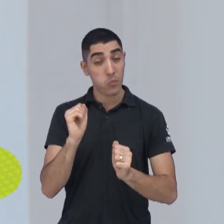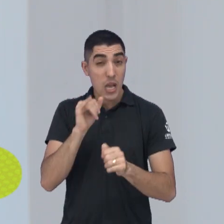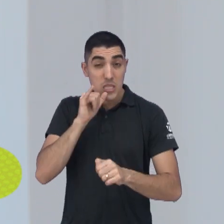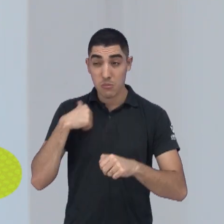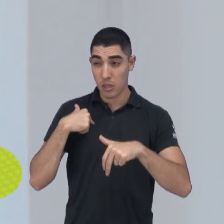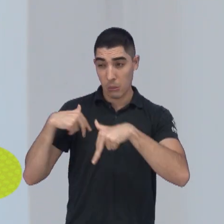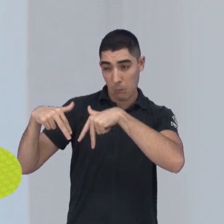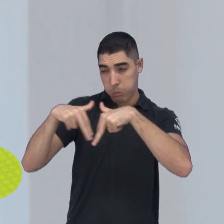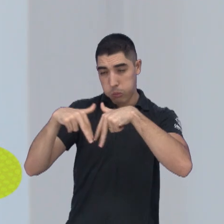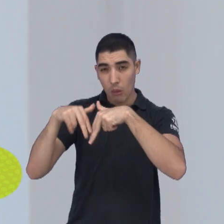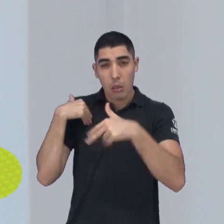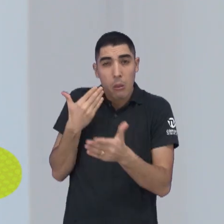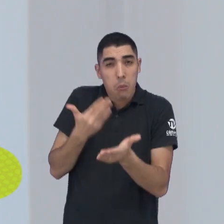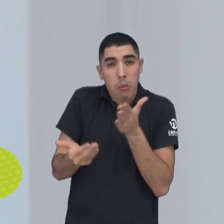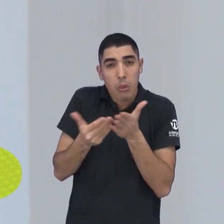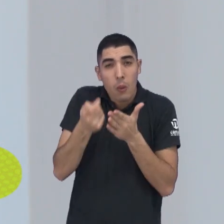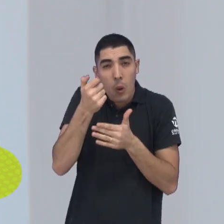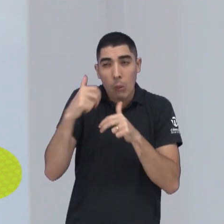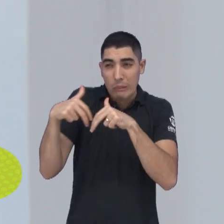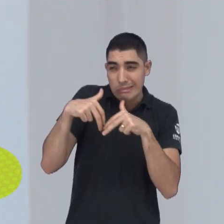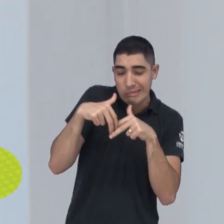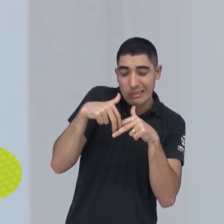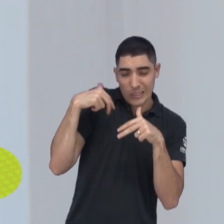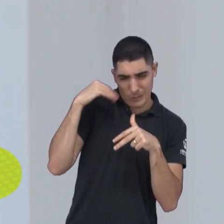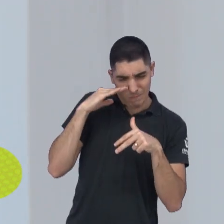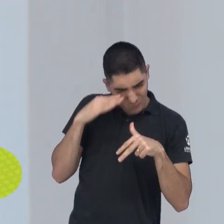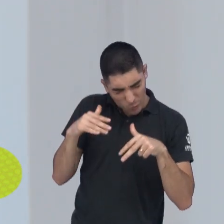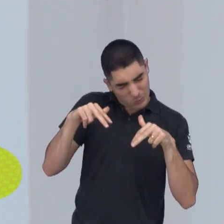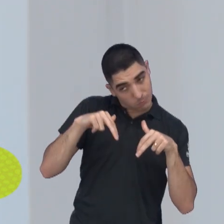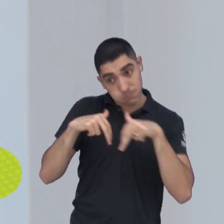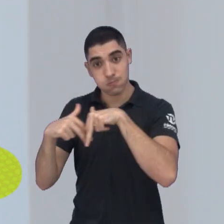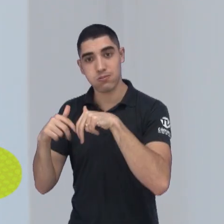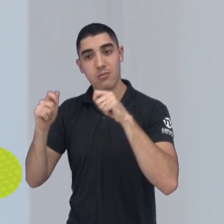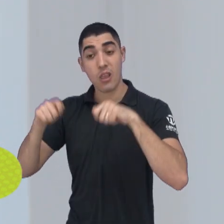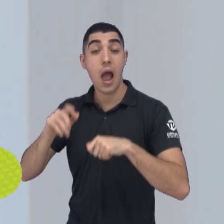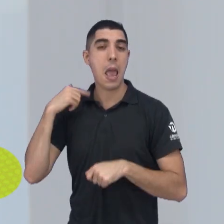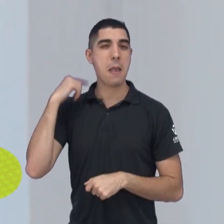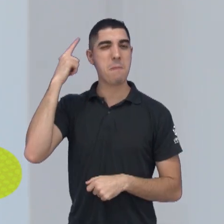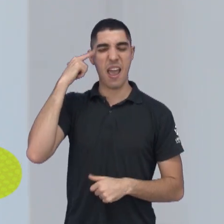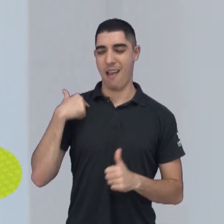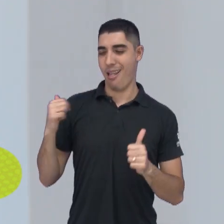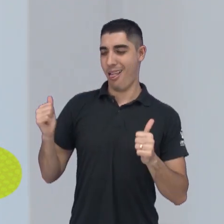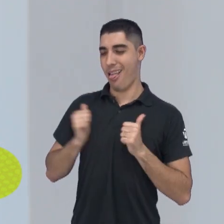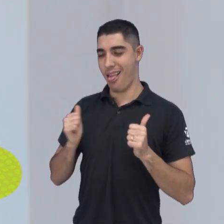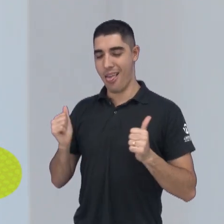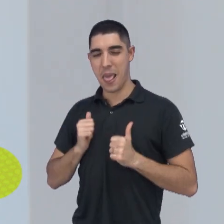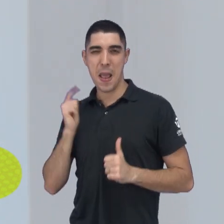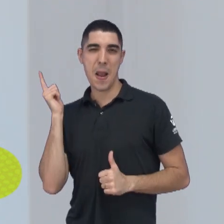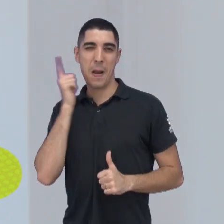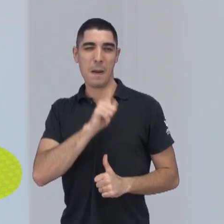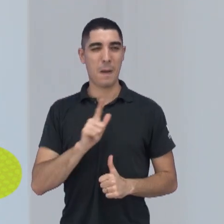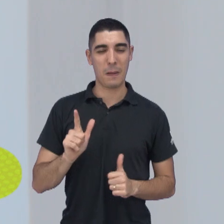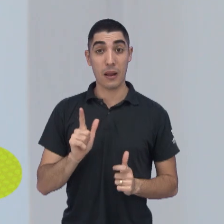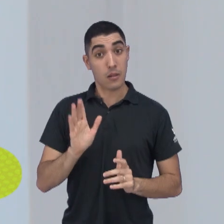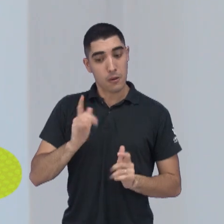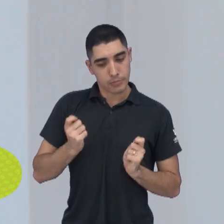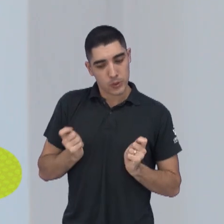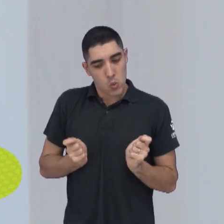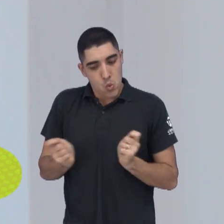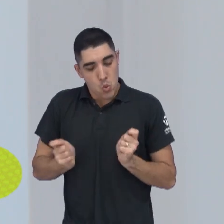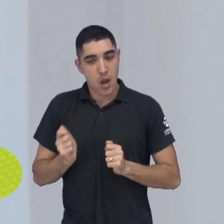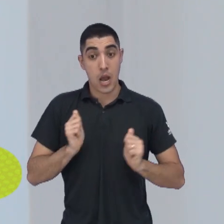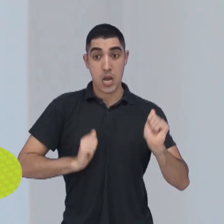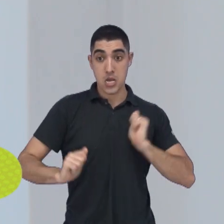sua mentalidade faz a diferença. Ou uma hora que você acha que está ganhando, aí você, em vez de você ir com tudo, você consegue controlar a